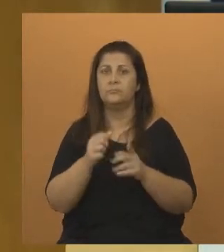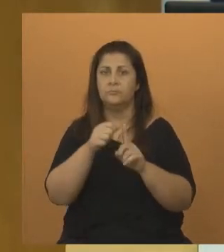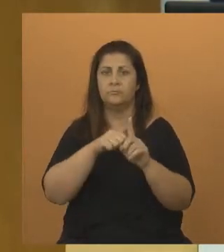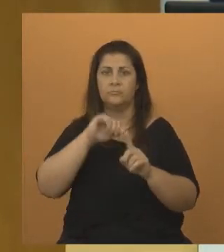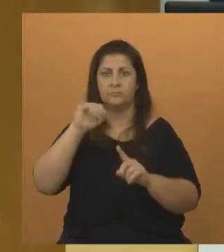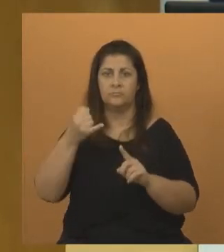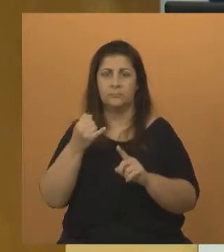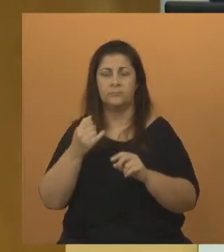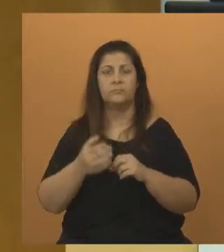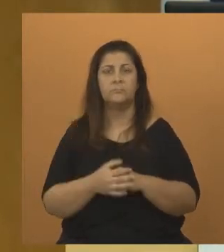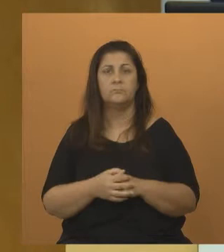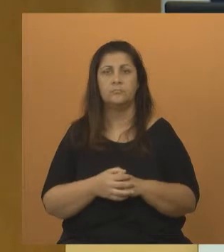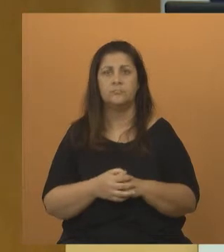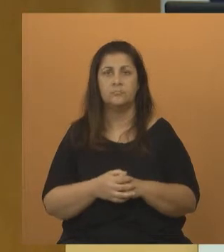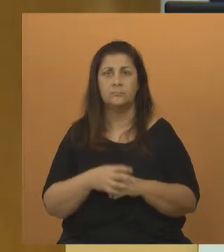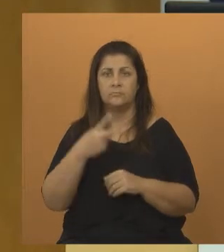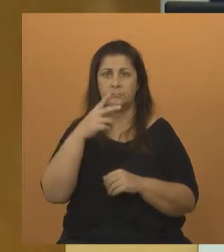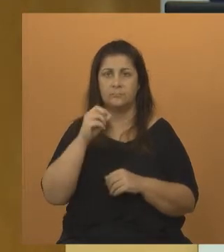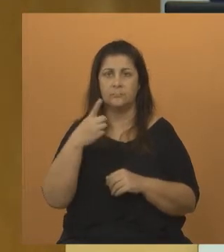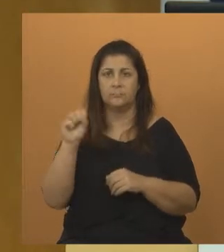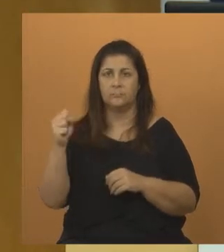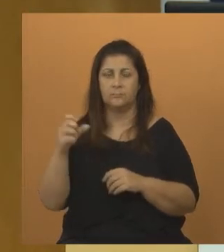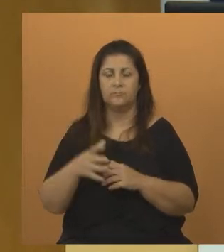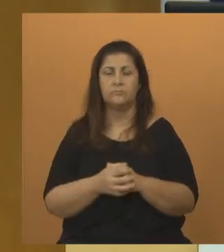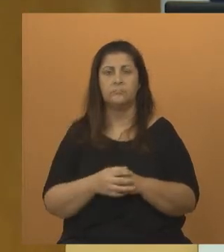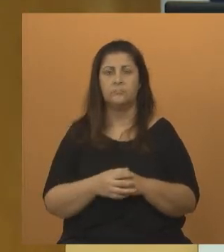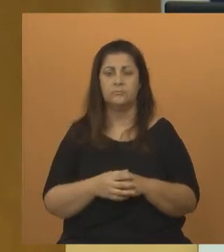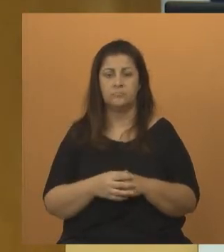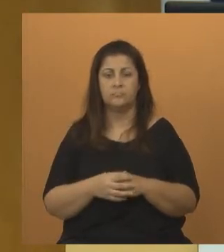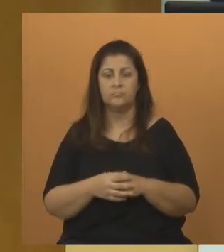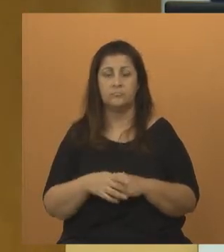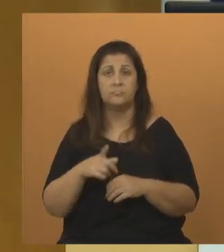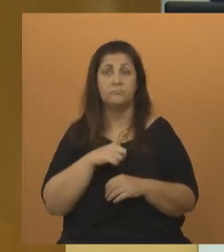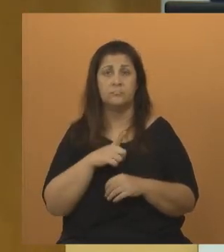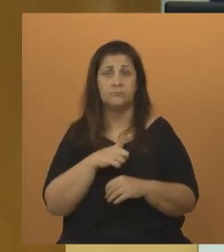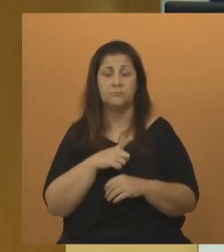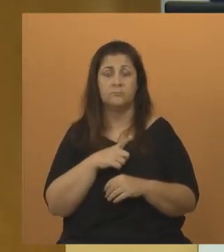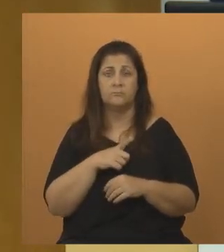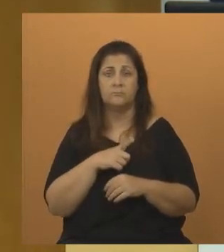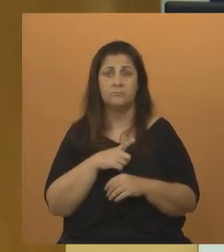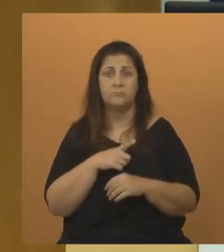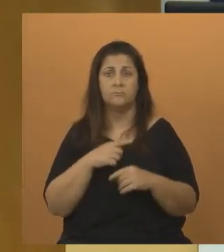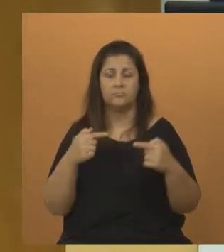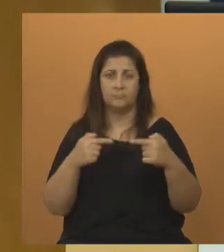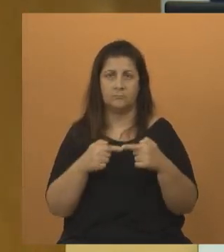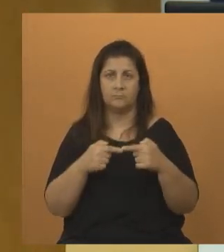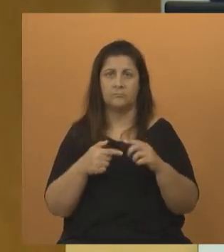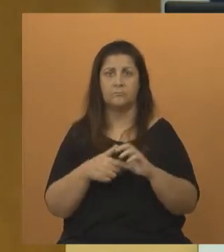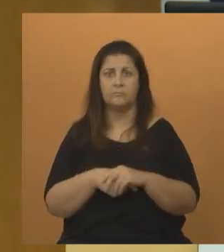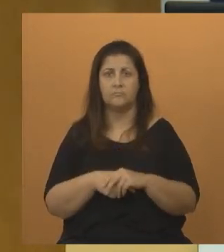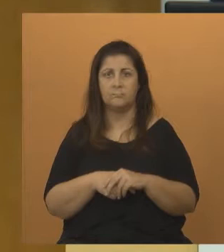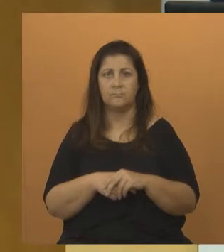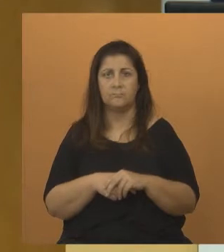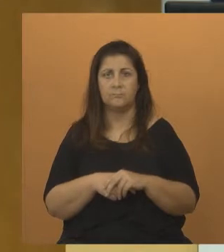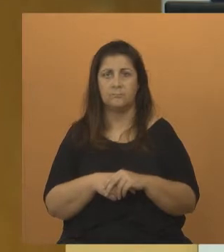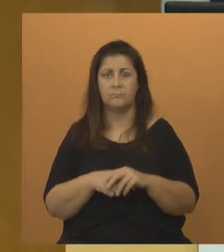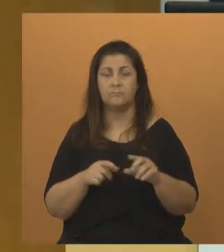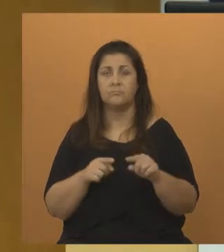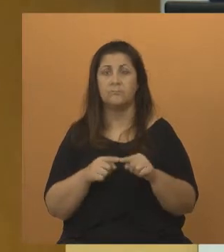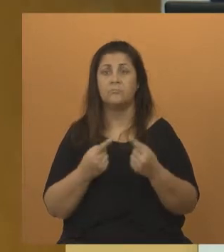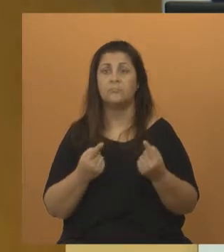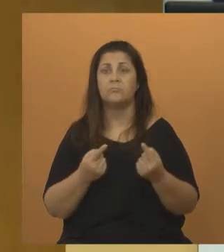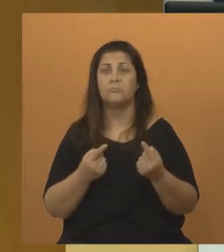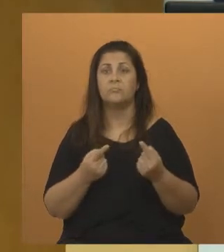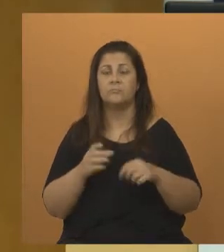vereador, a partir de janeiro de 2018, né, começar a fazer isso para poder ter direito a esse benefício. Mas a